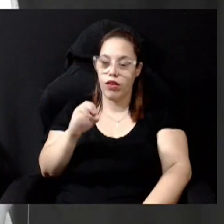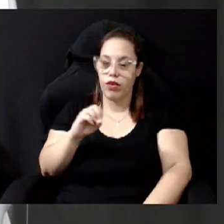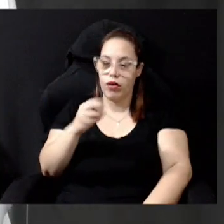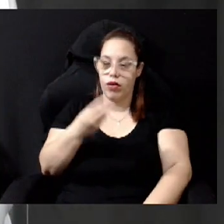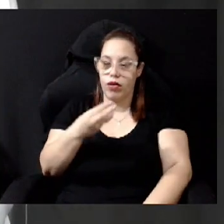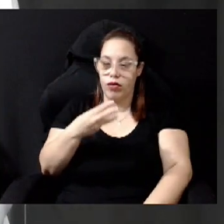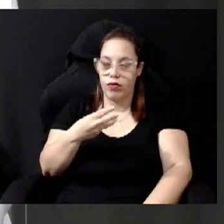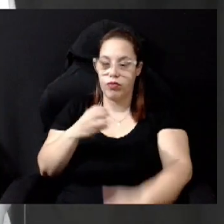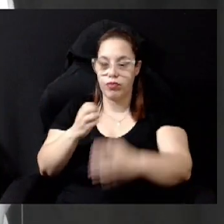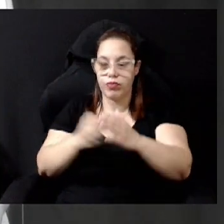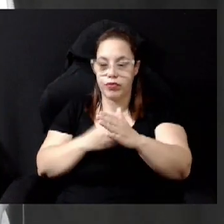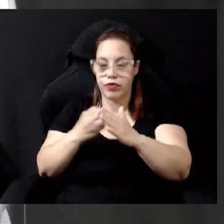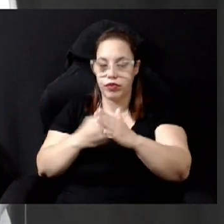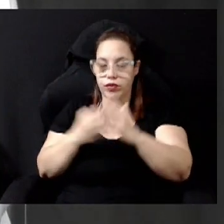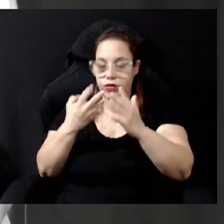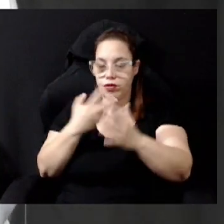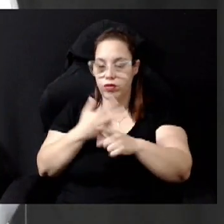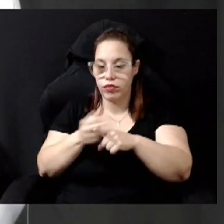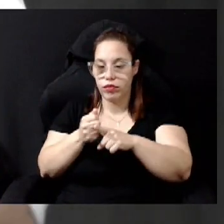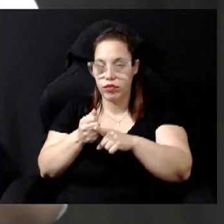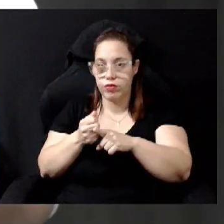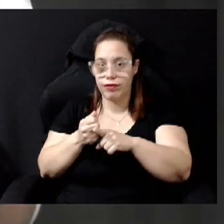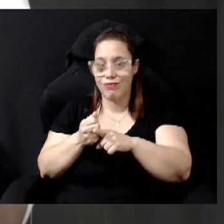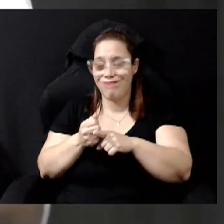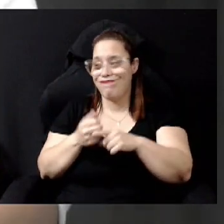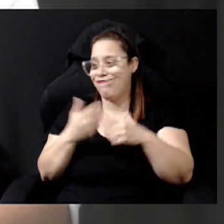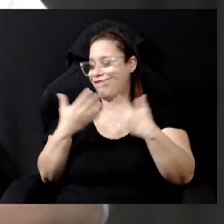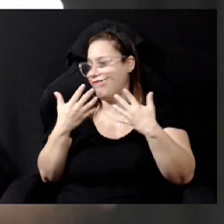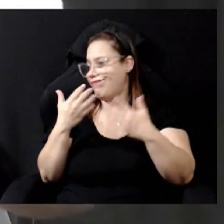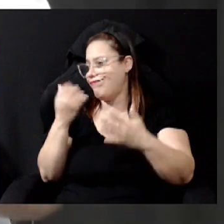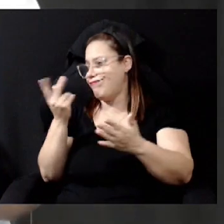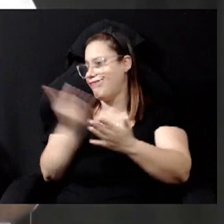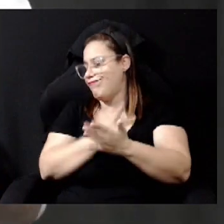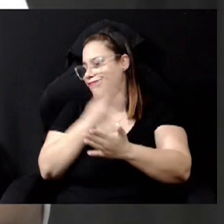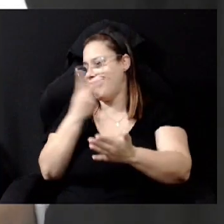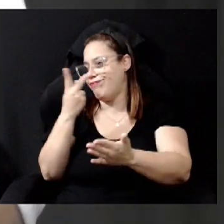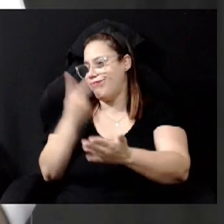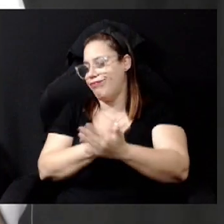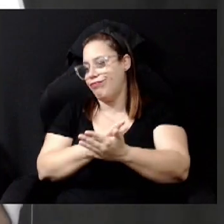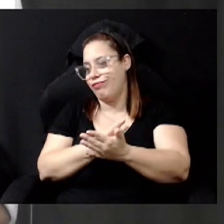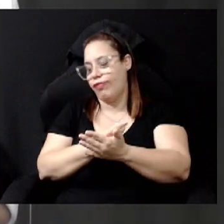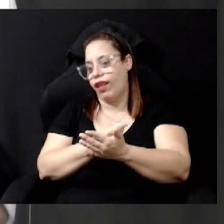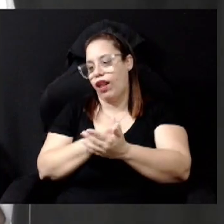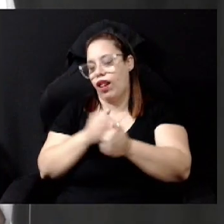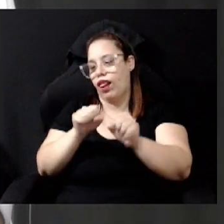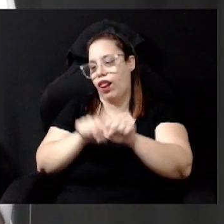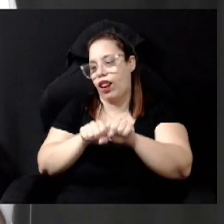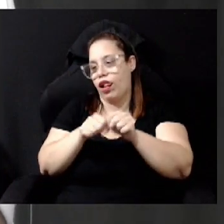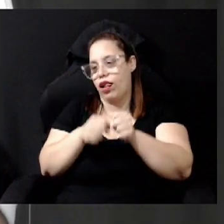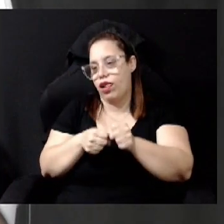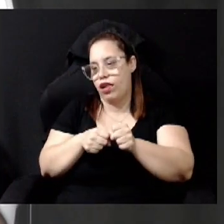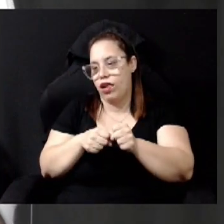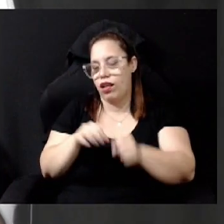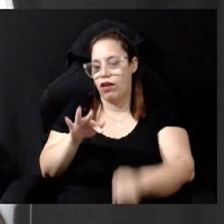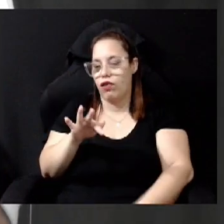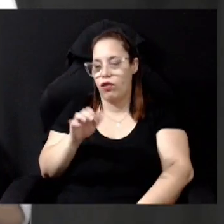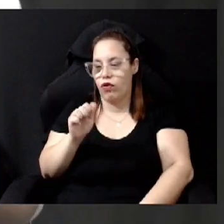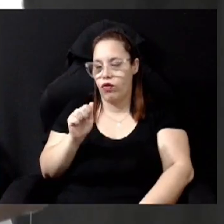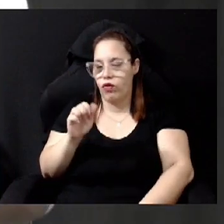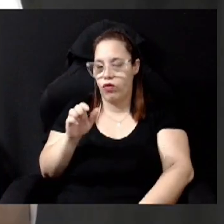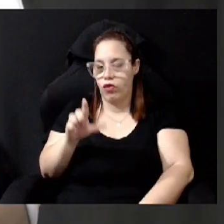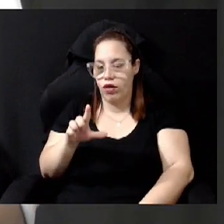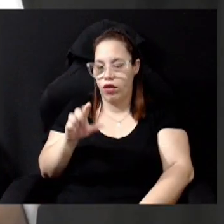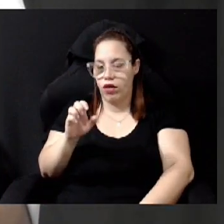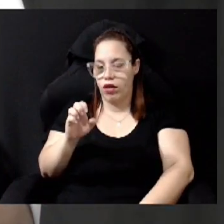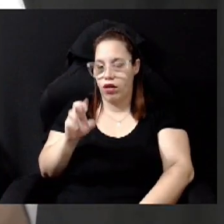ganhou pisou na bola com todos nós, acabou falindo, acabou quebrando, né? E atrapalhou a nossa vida,